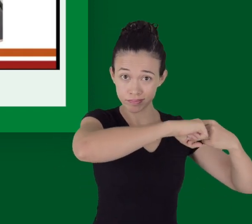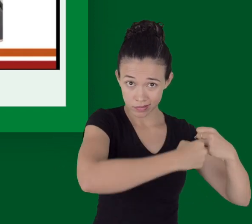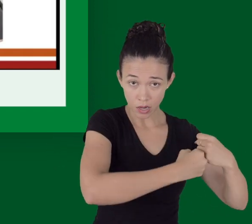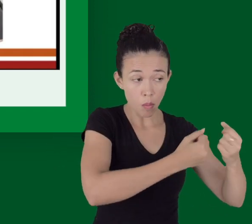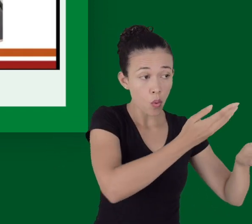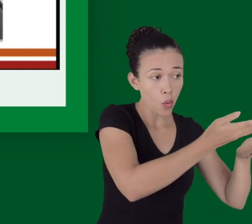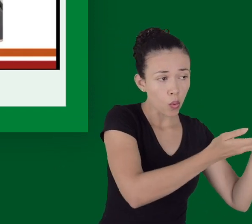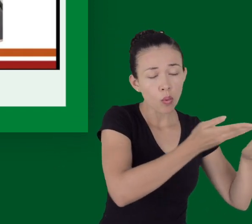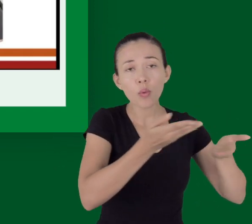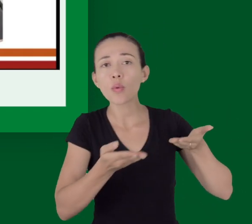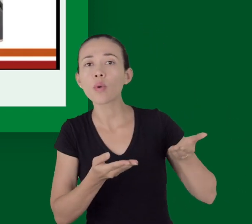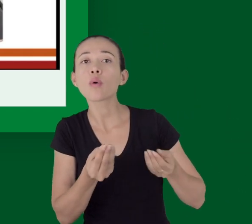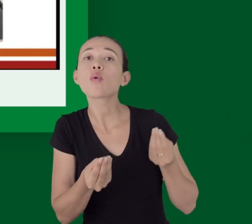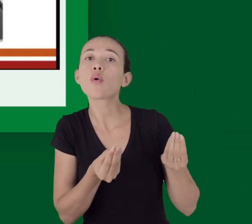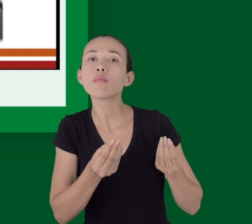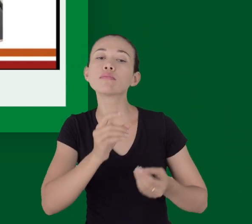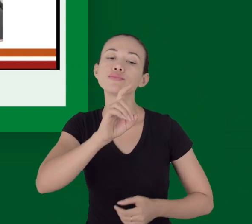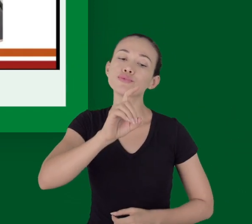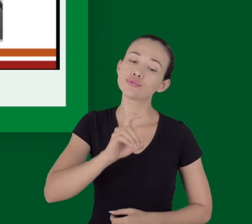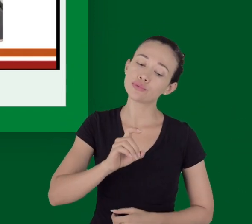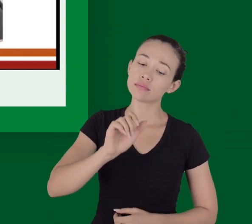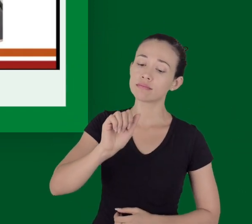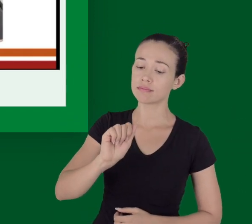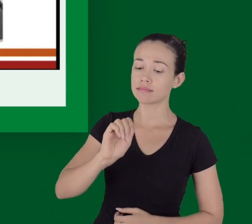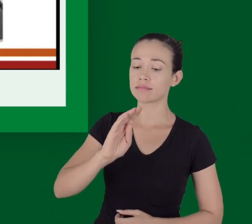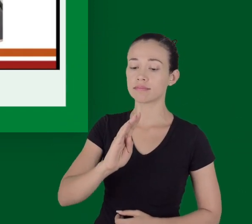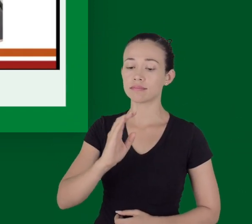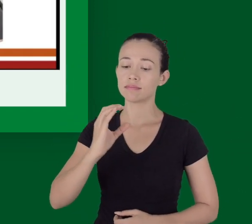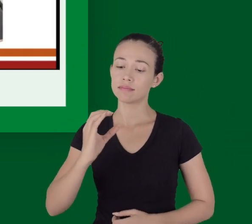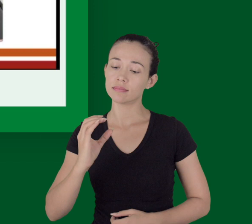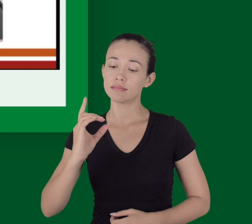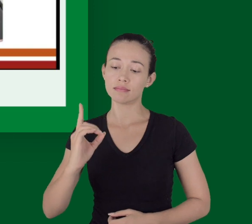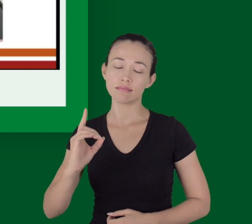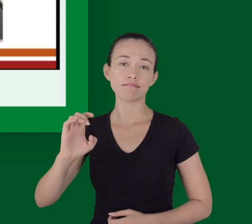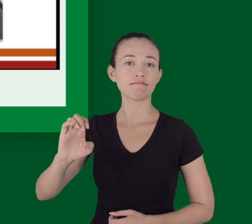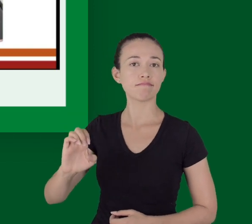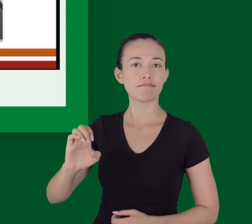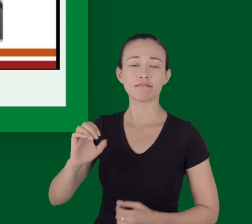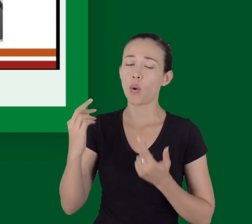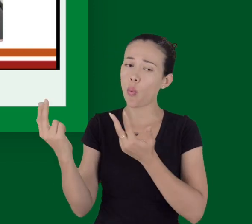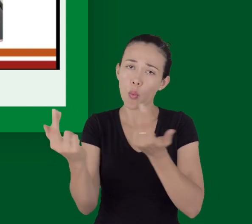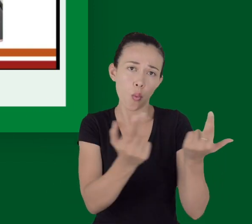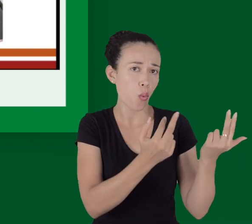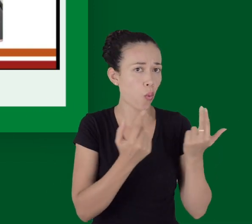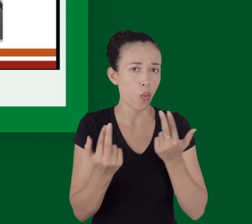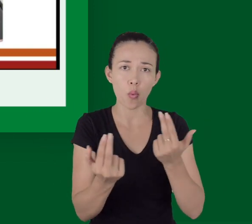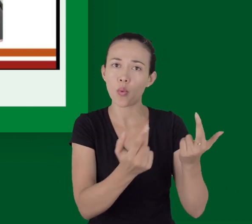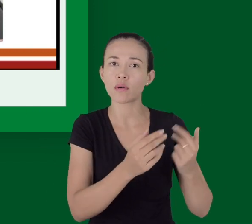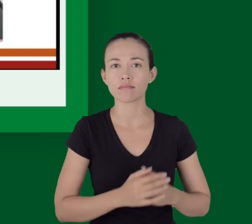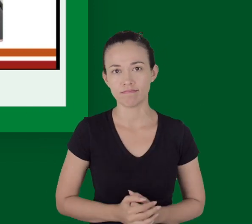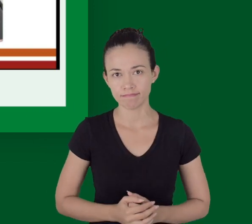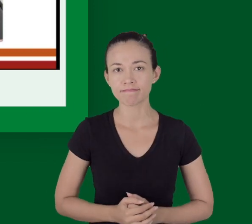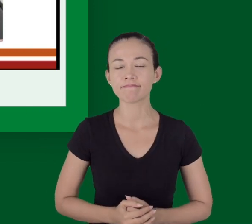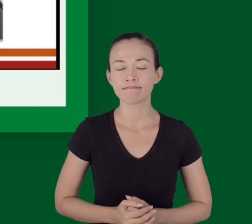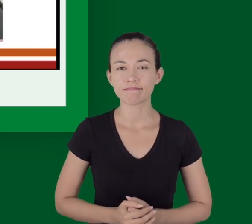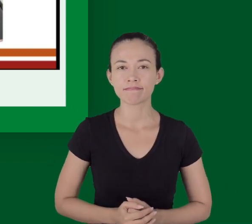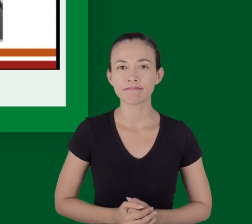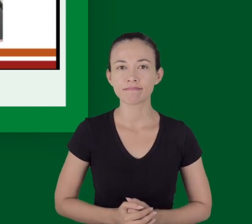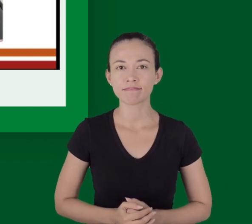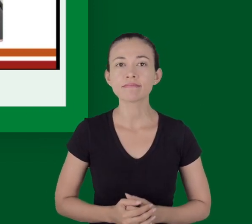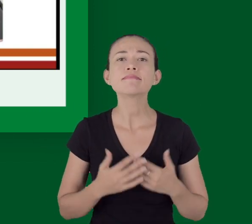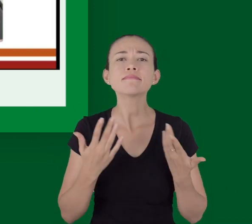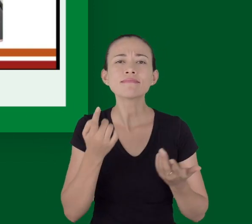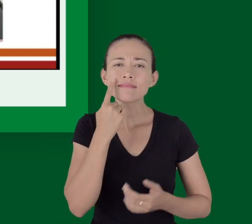Então, né, pontuando mais detalhadamente cada um desses aspectos, essa é a exsanguinação no momento que se controla